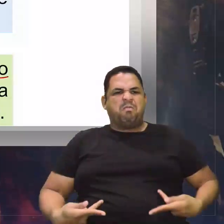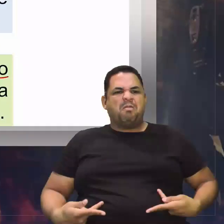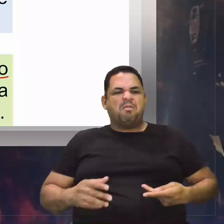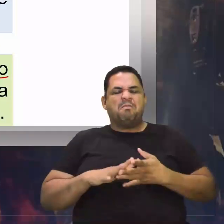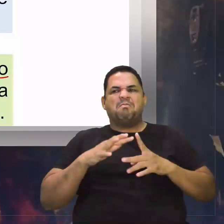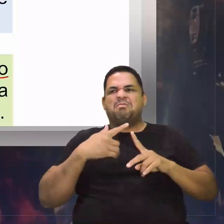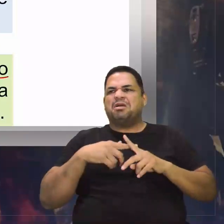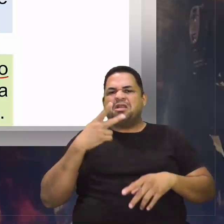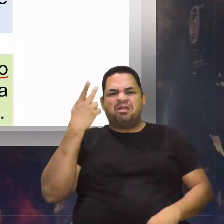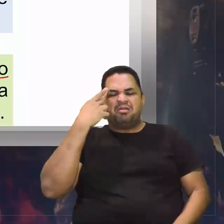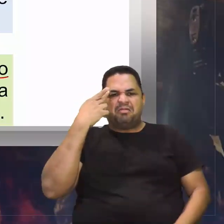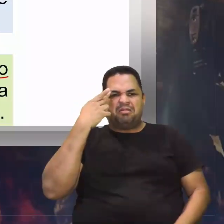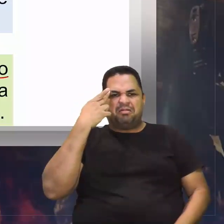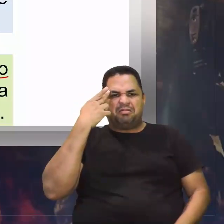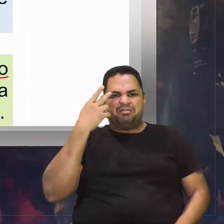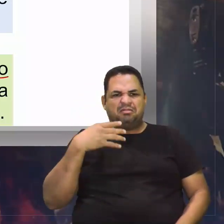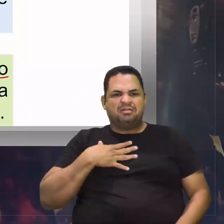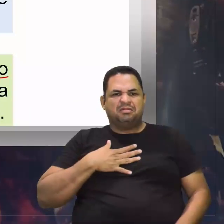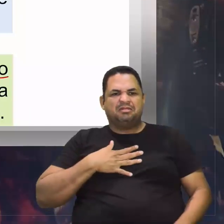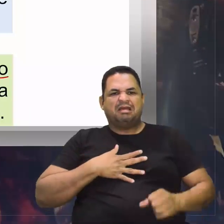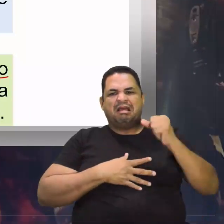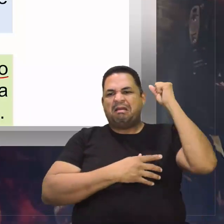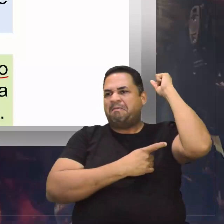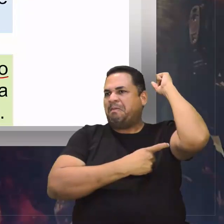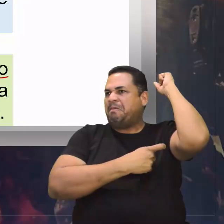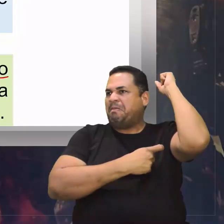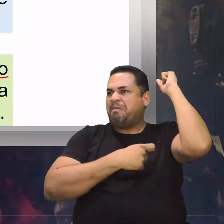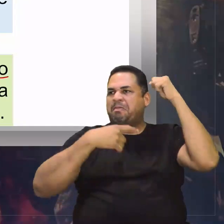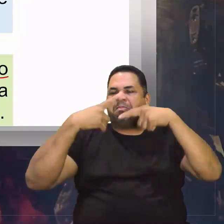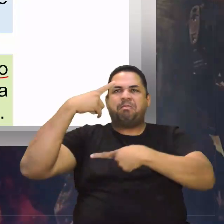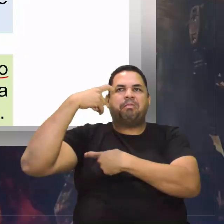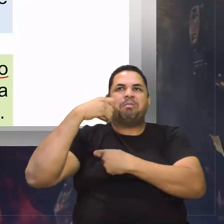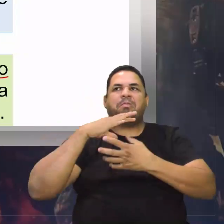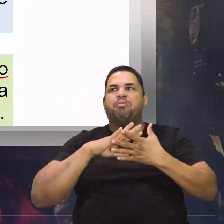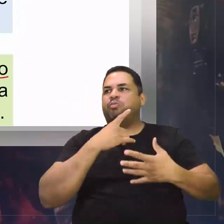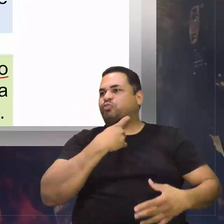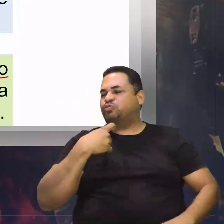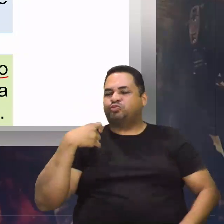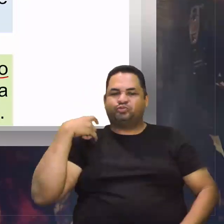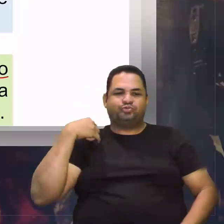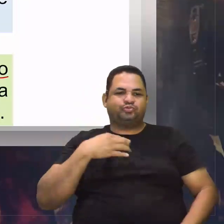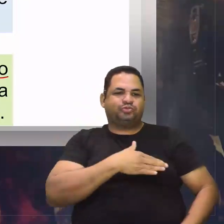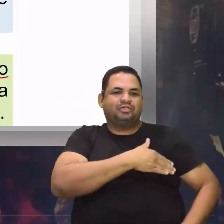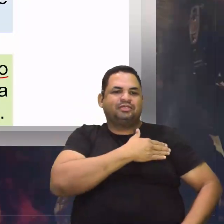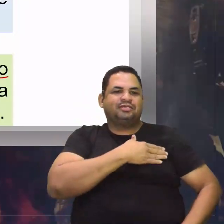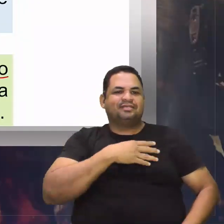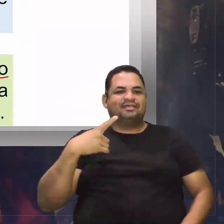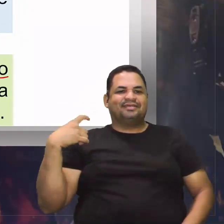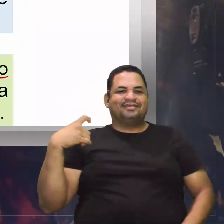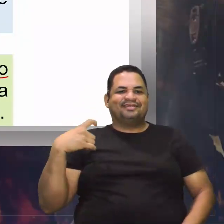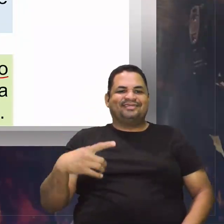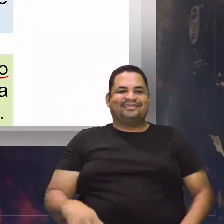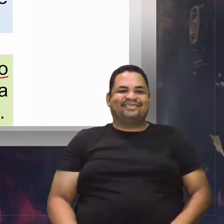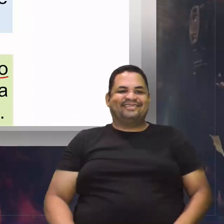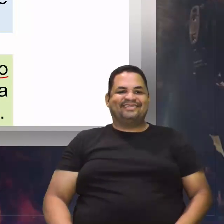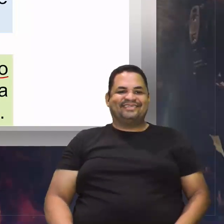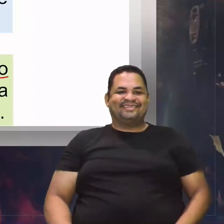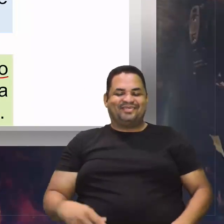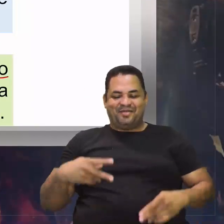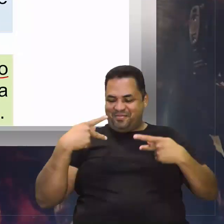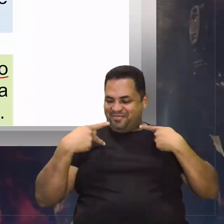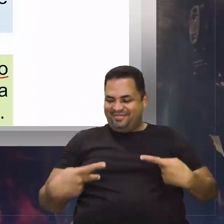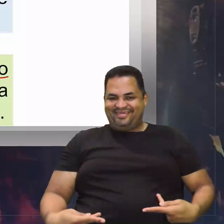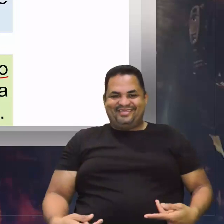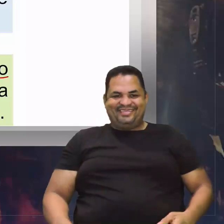natural. Pensa essa de passar desodorante nas axilas, passar desodorante no